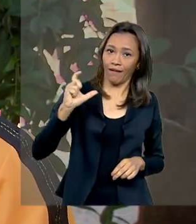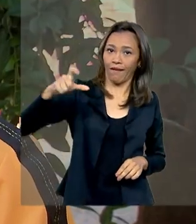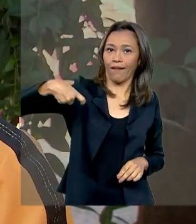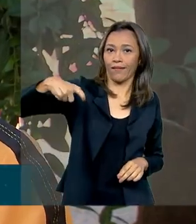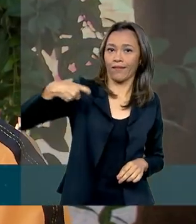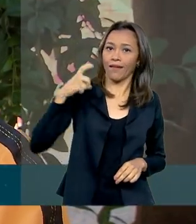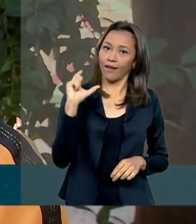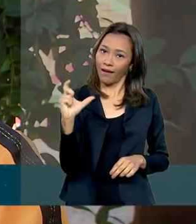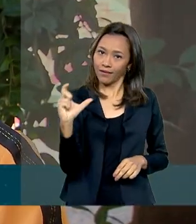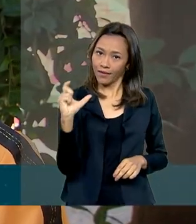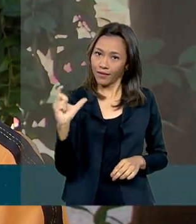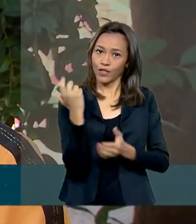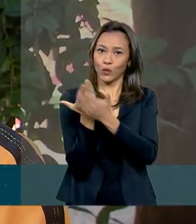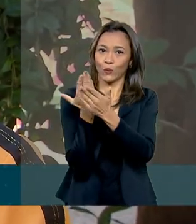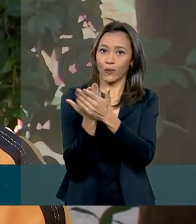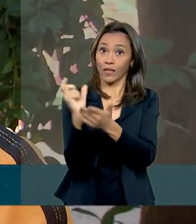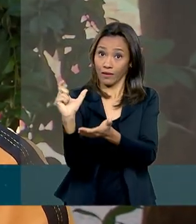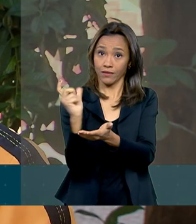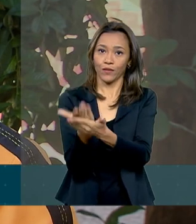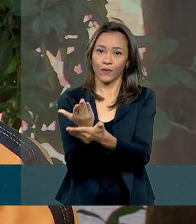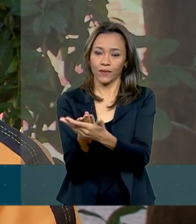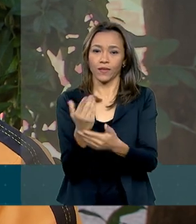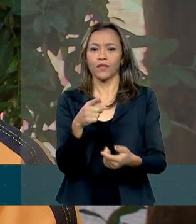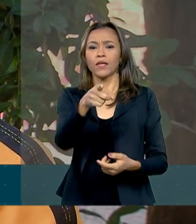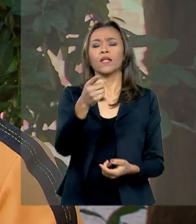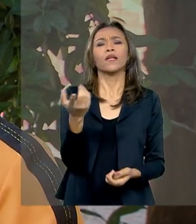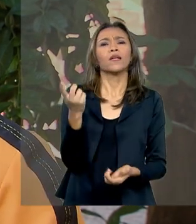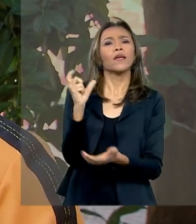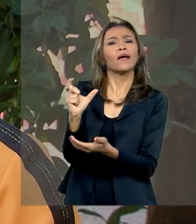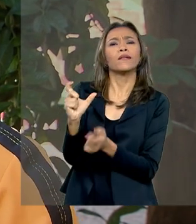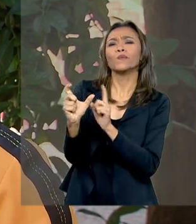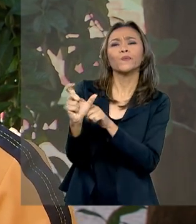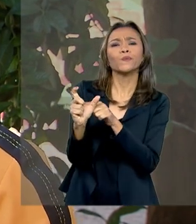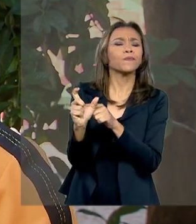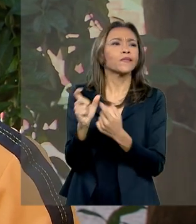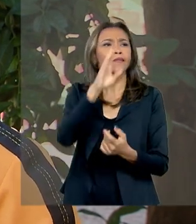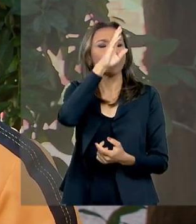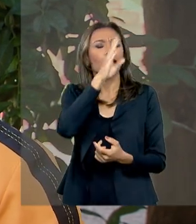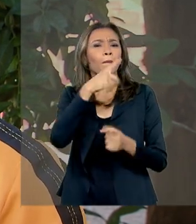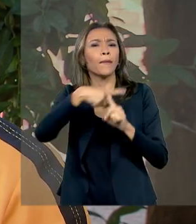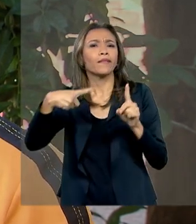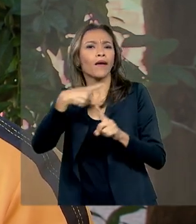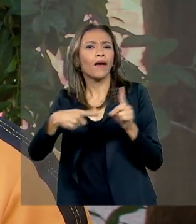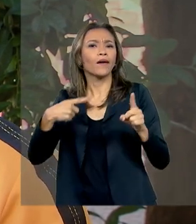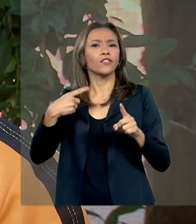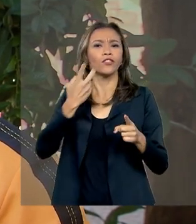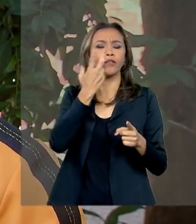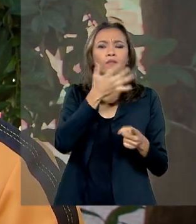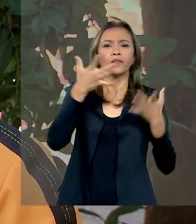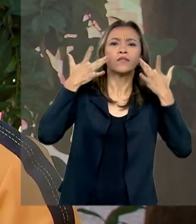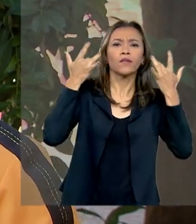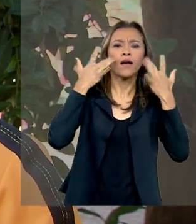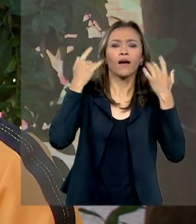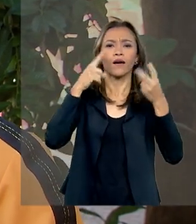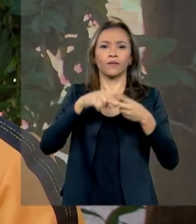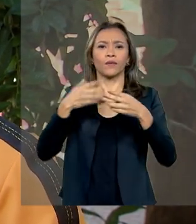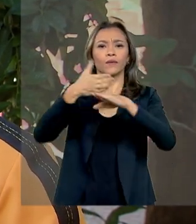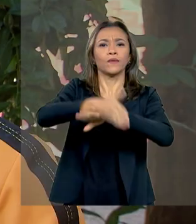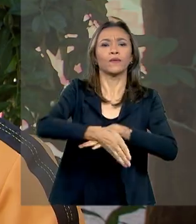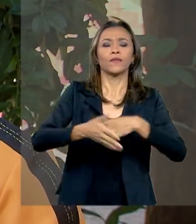proporciona entrar em eventos culturais por meia entrada, como teatro, cinema